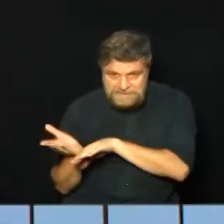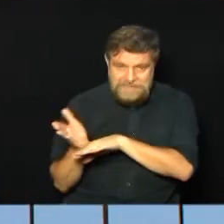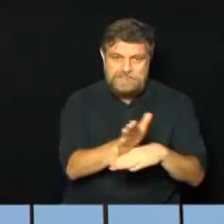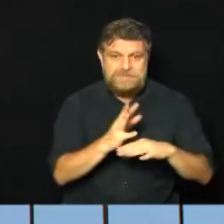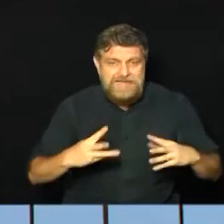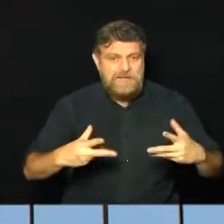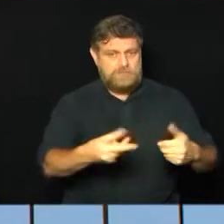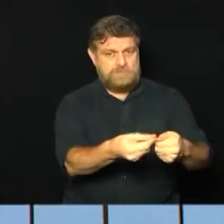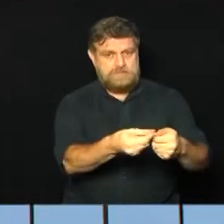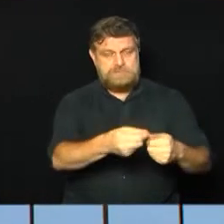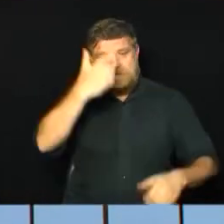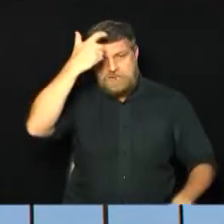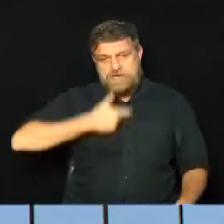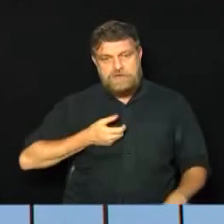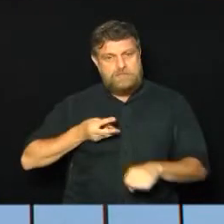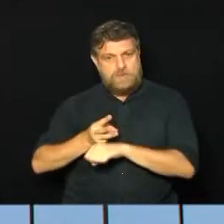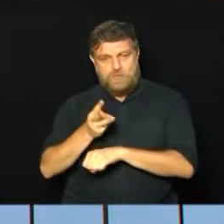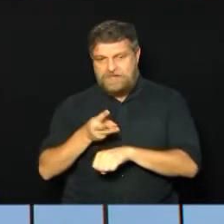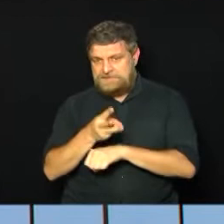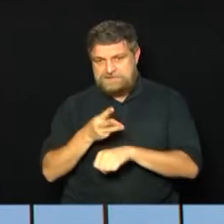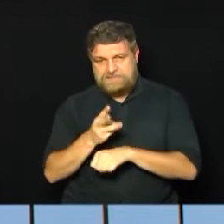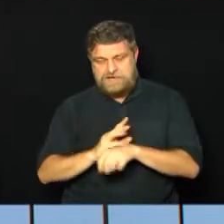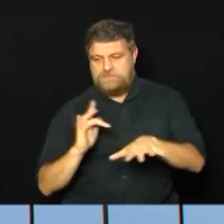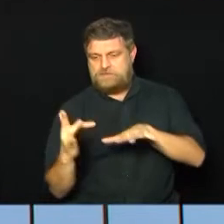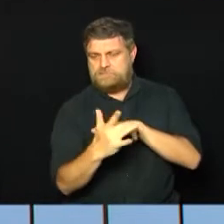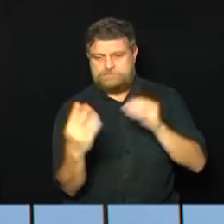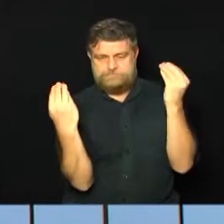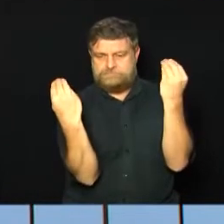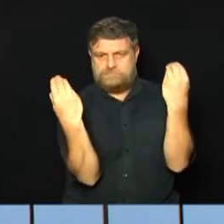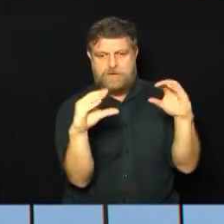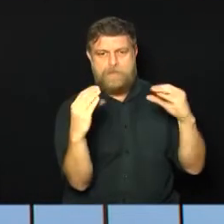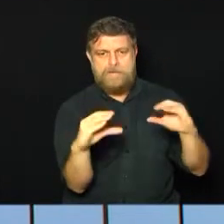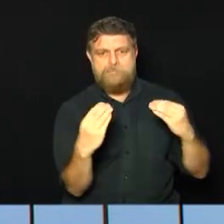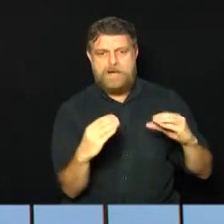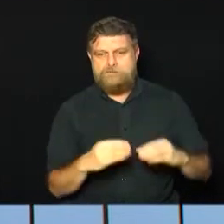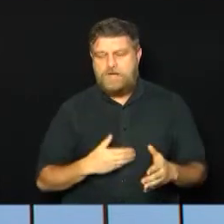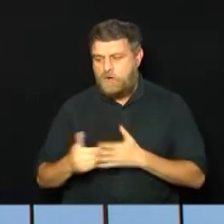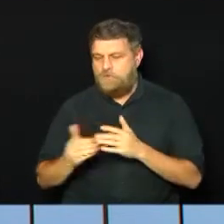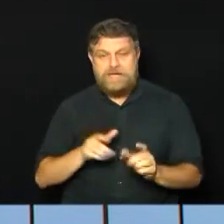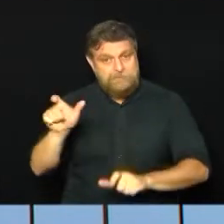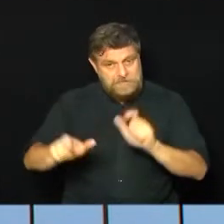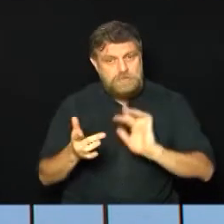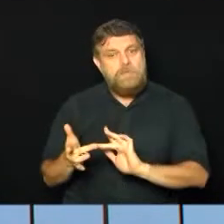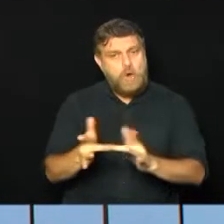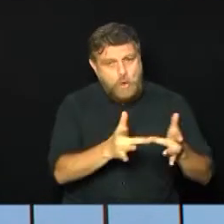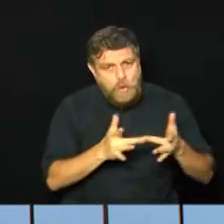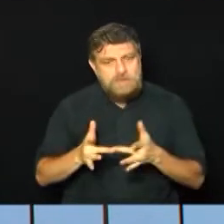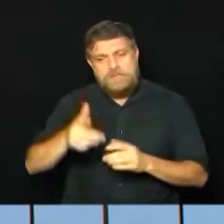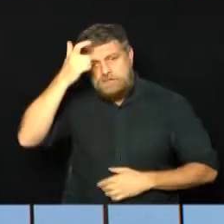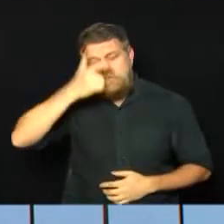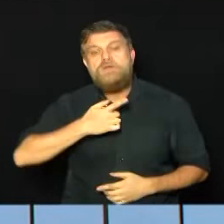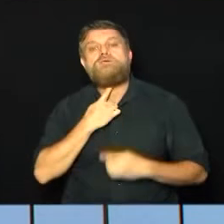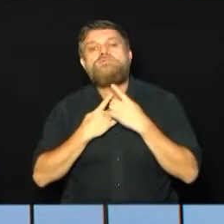Sempre, sempre. Eu deixo o meu WhatsApp direto nas redes sociais, todo mundo entra em contato comigo e estamos aí para